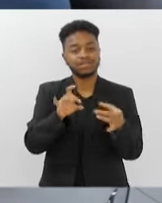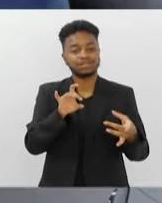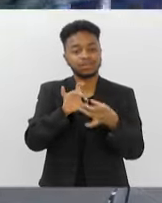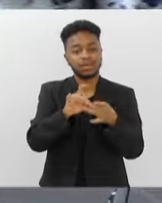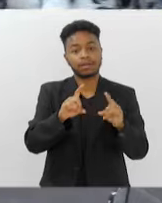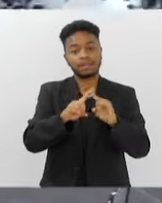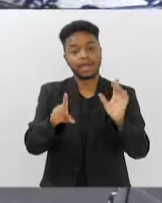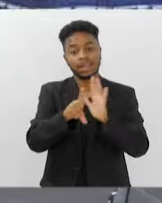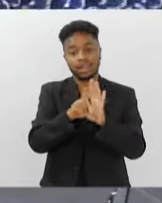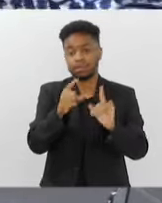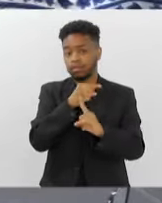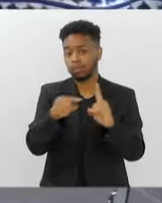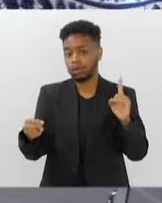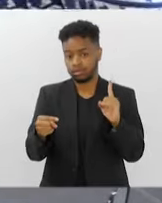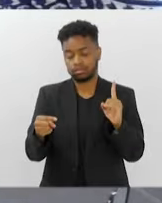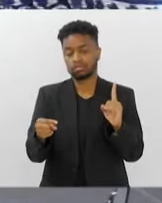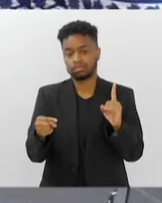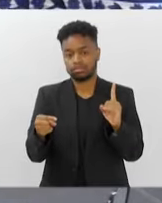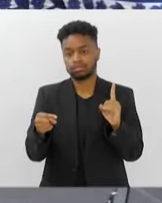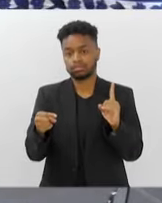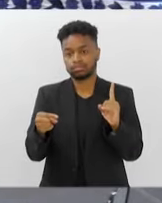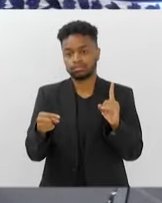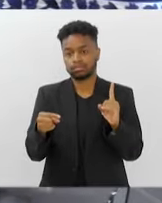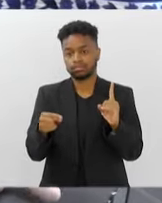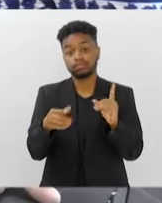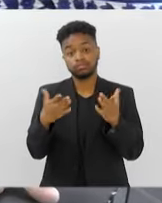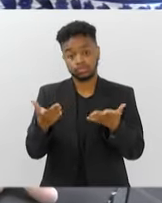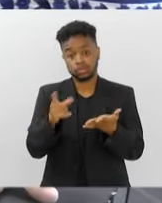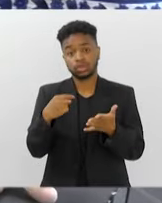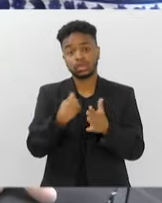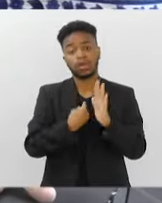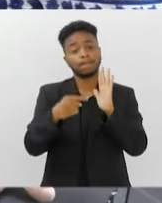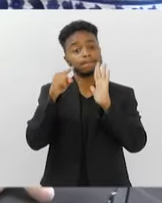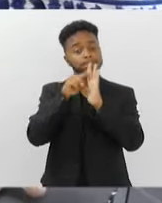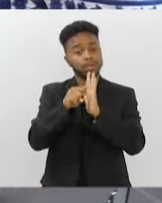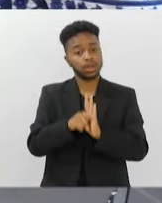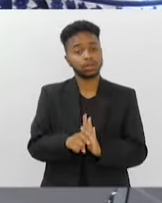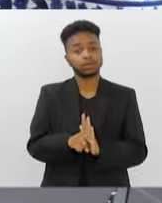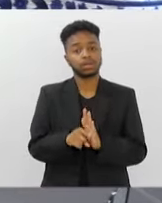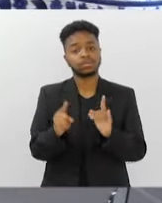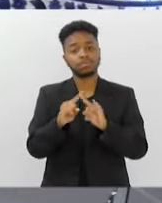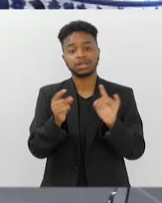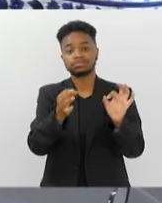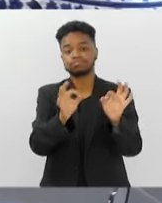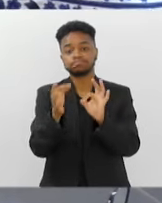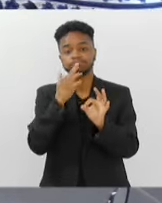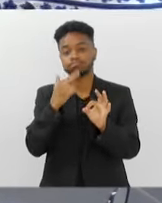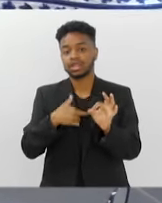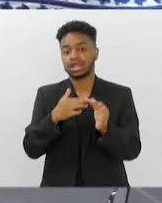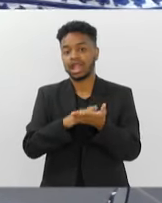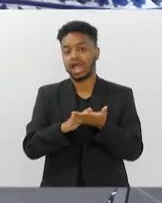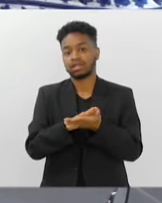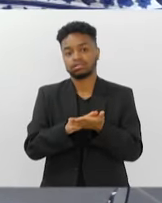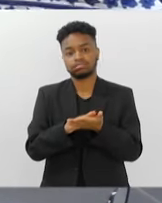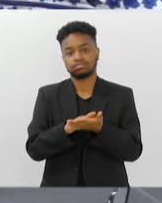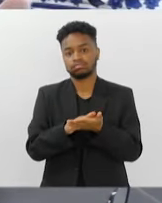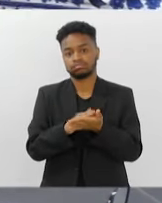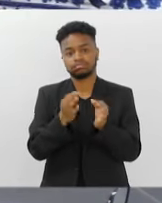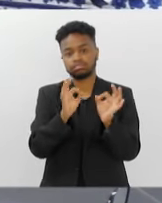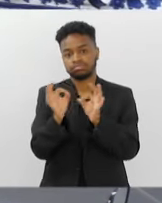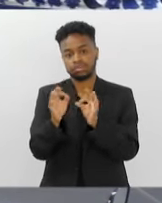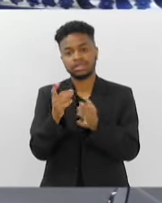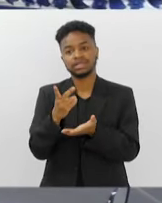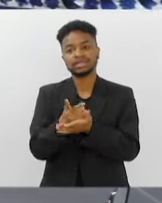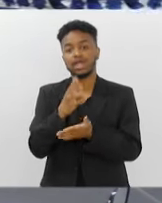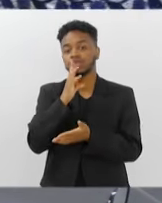de de proteção e defesa do consumidor nós fizemos todos esses questionamentos e nenhum deles foram respondido nenhum as respostas